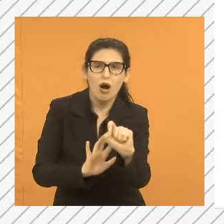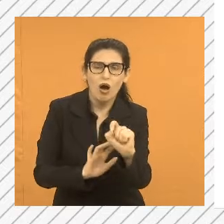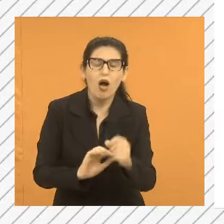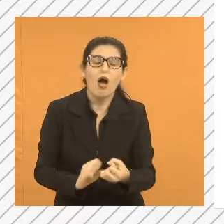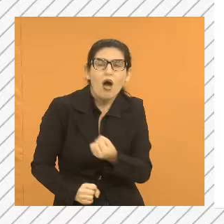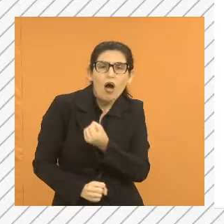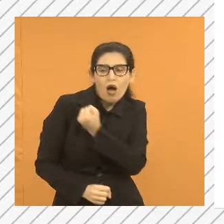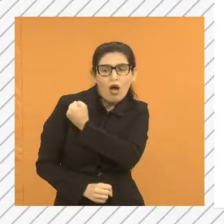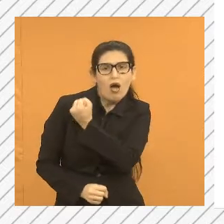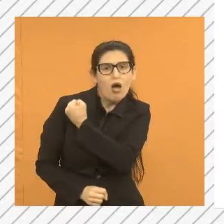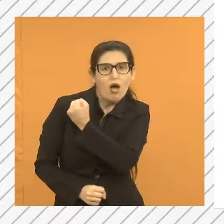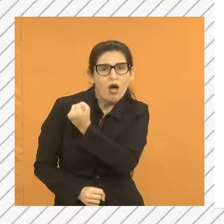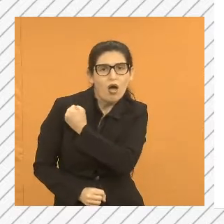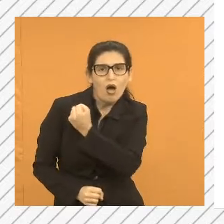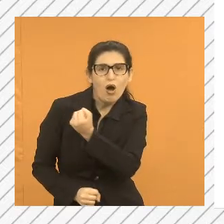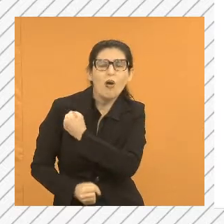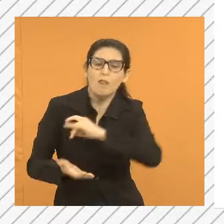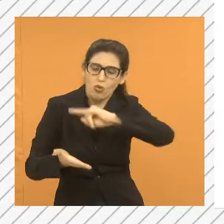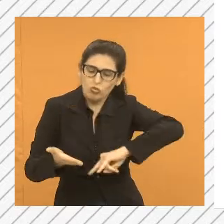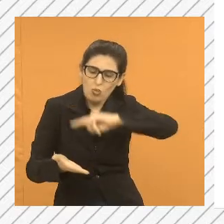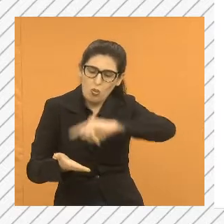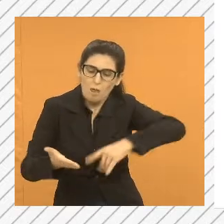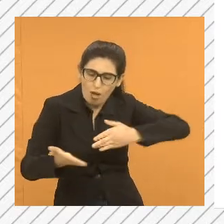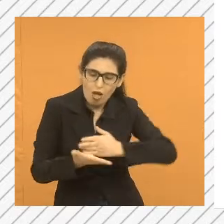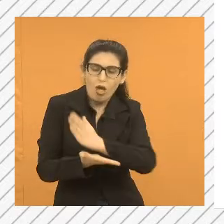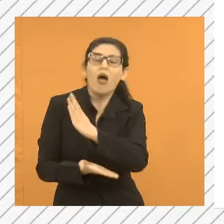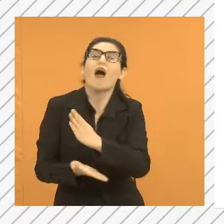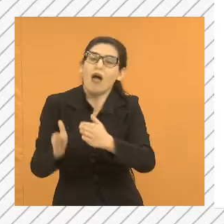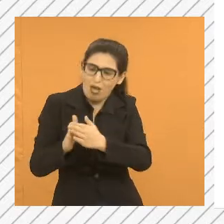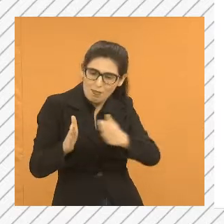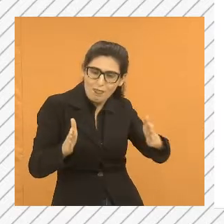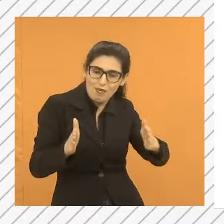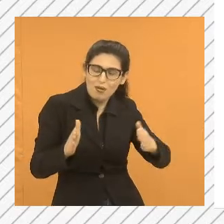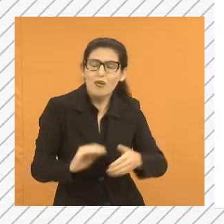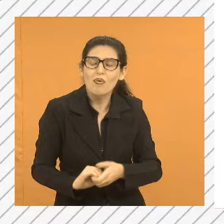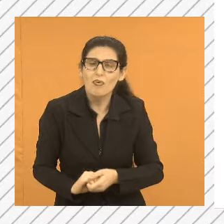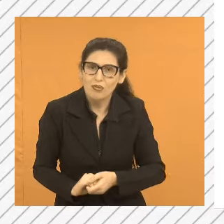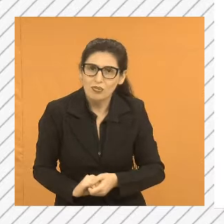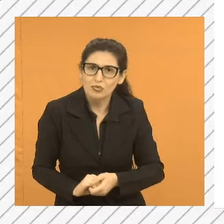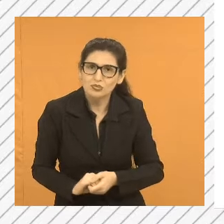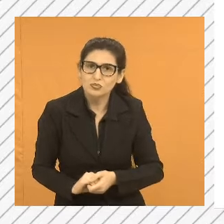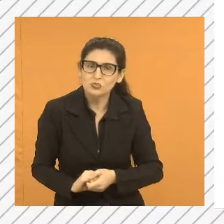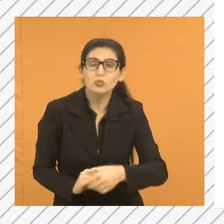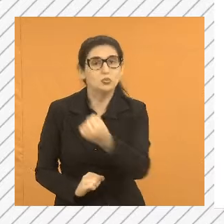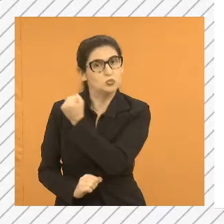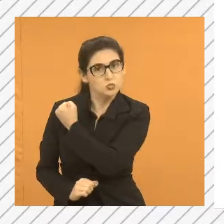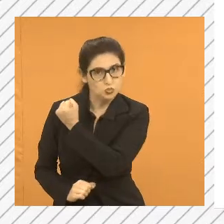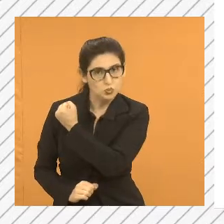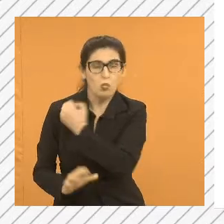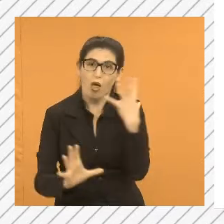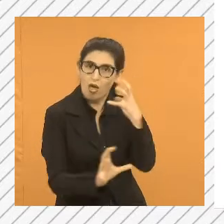número de laudos autorizados por período, em números absolutos.